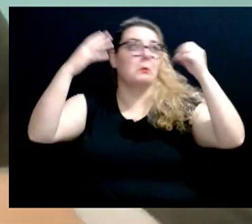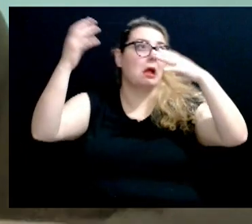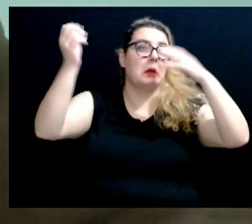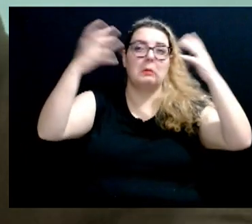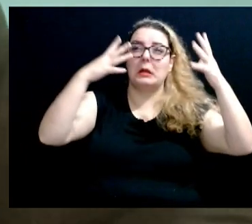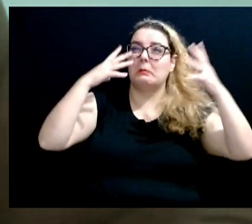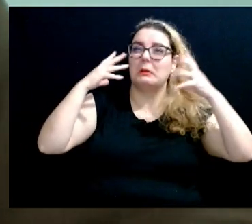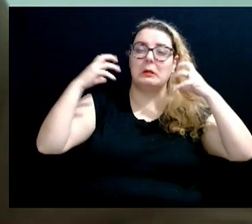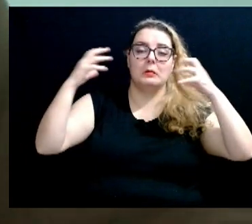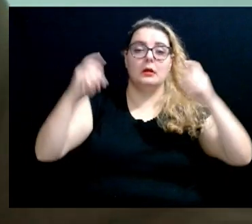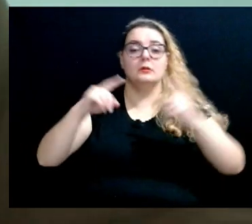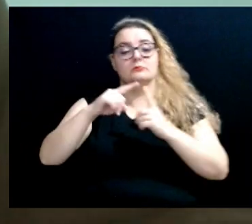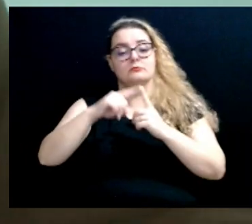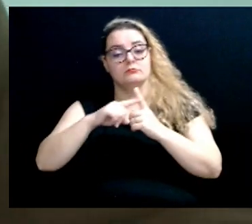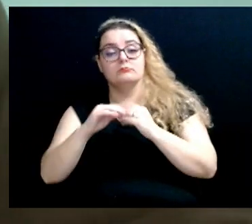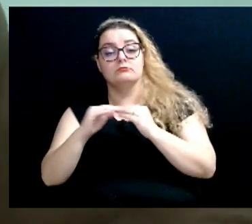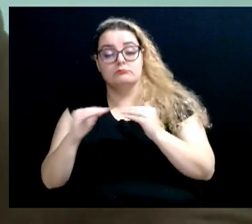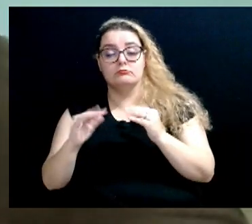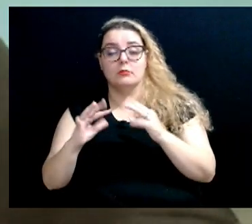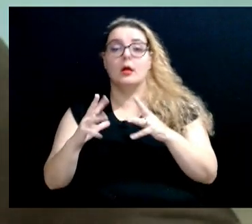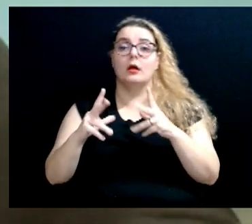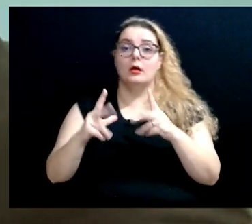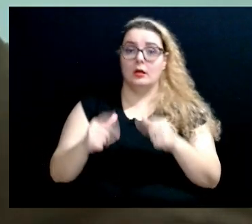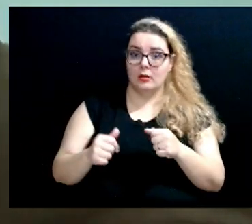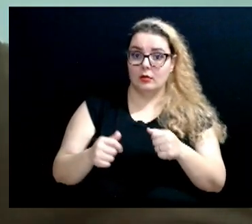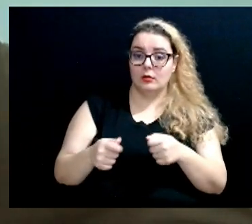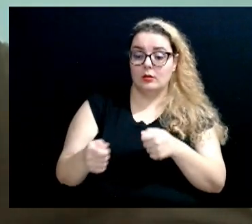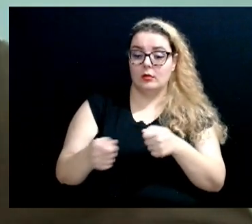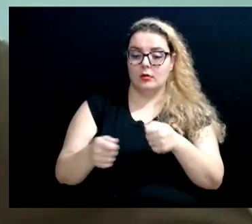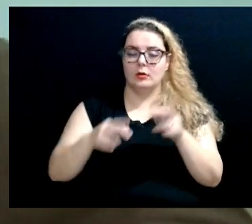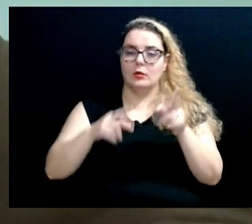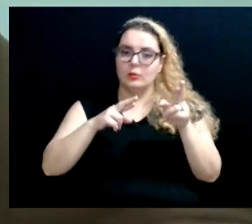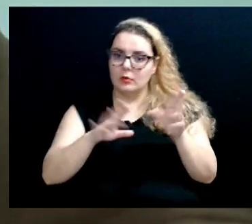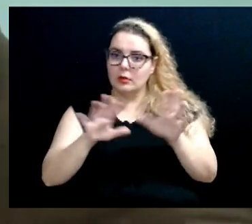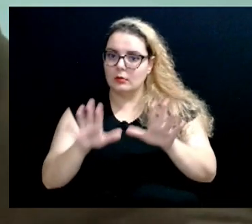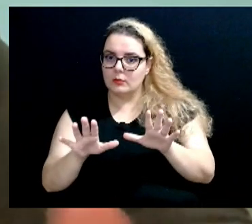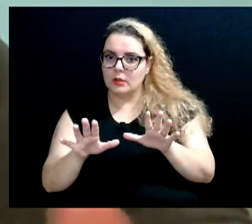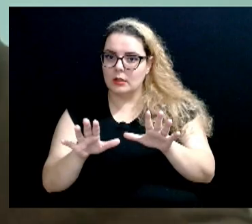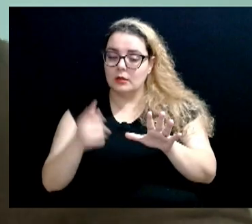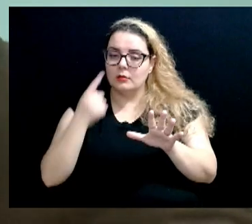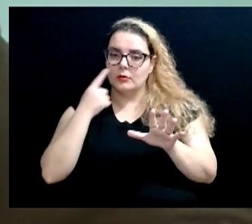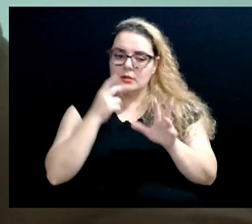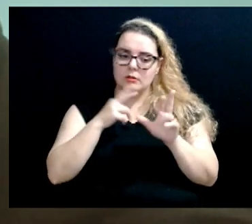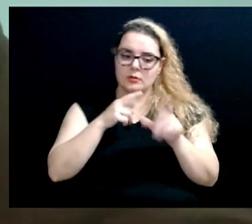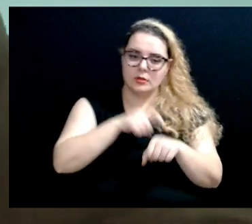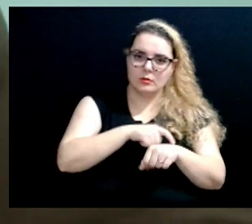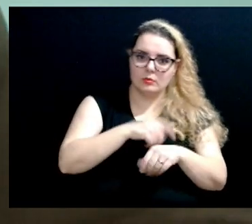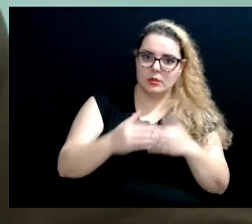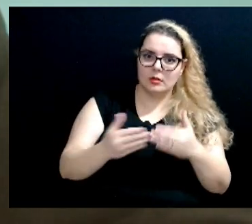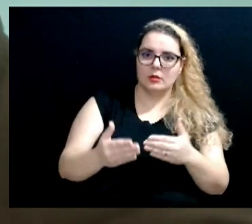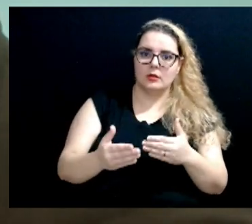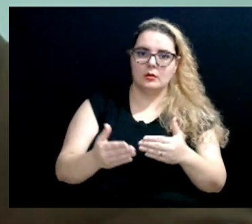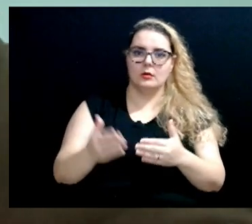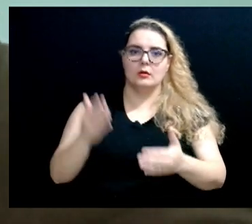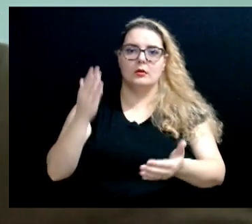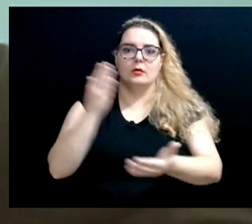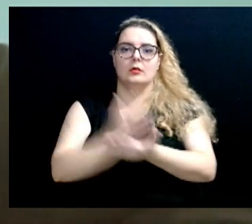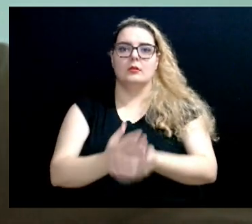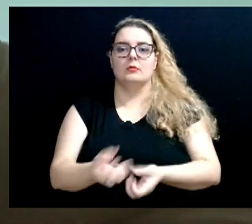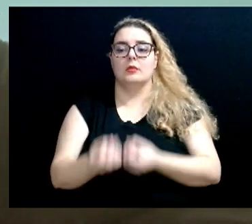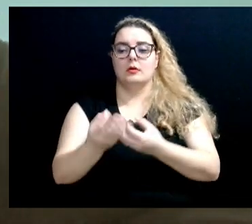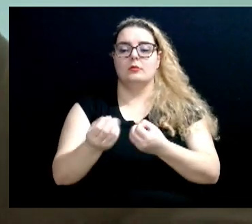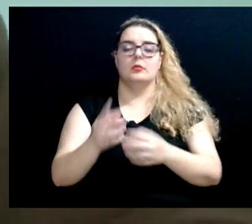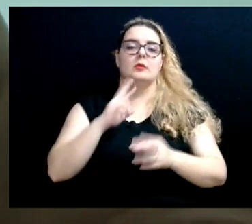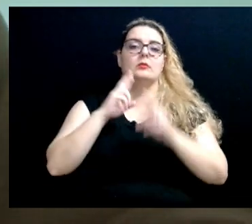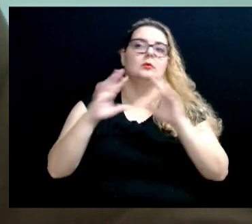aí adequada, tudo isso modula o meu sono. Mas veja que durante o sono eu estou deixando de responder aos estímulos externos. Então continua